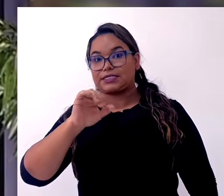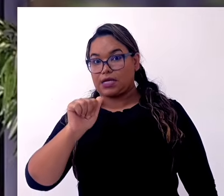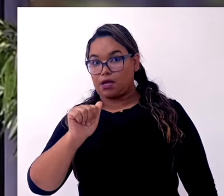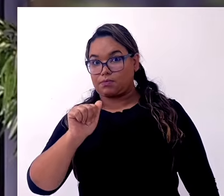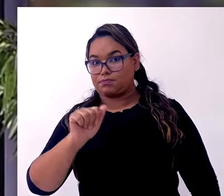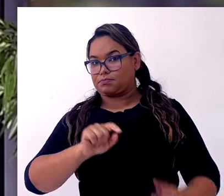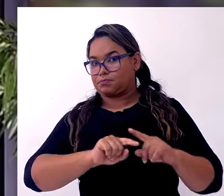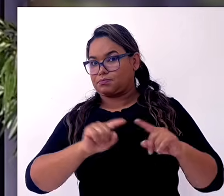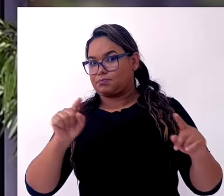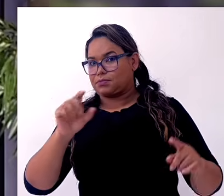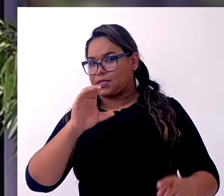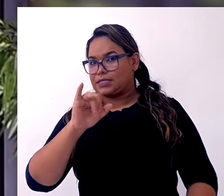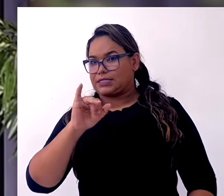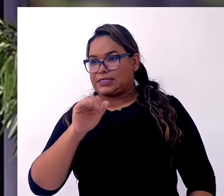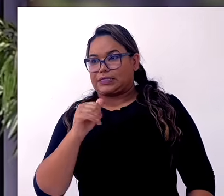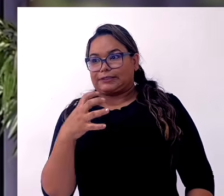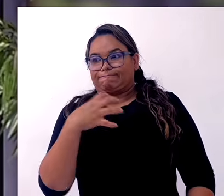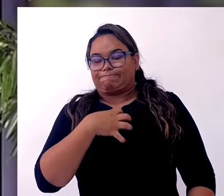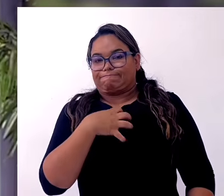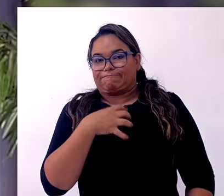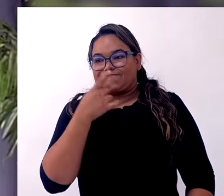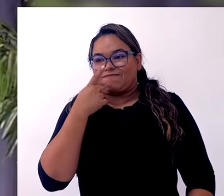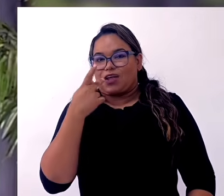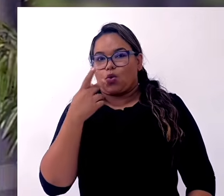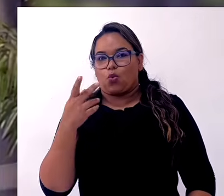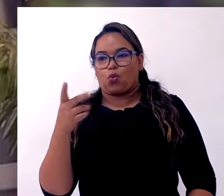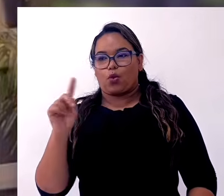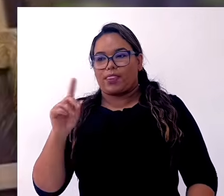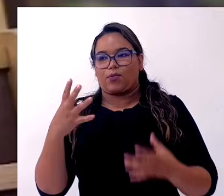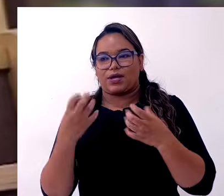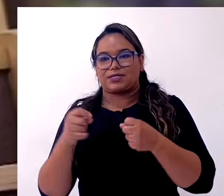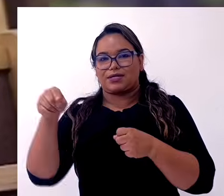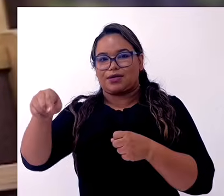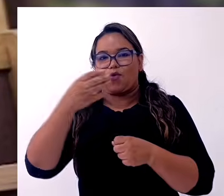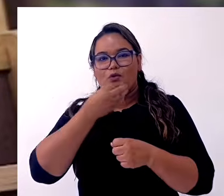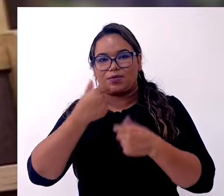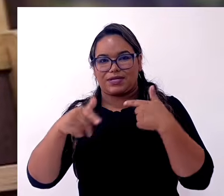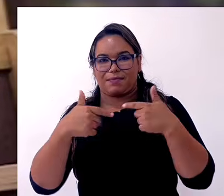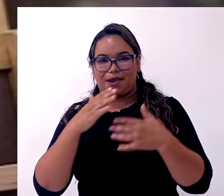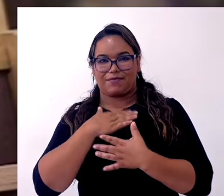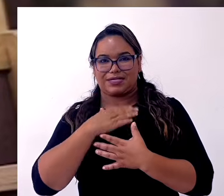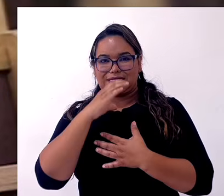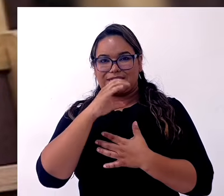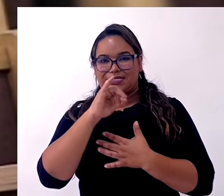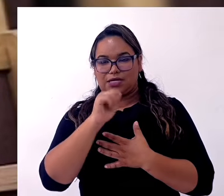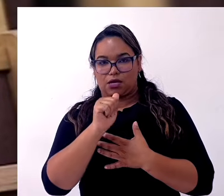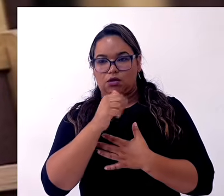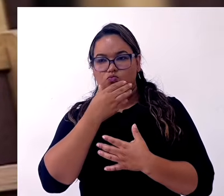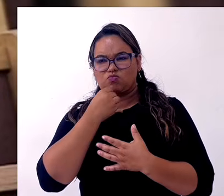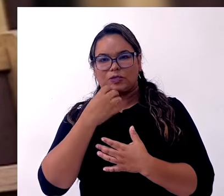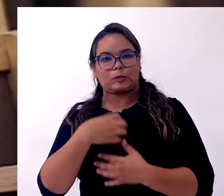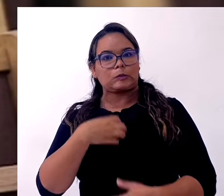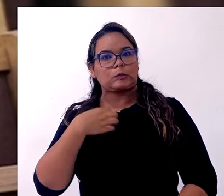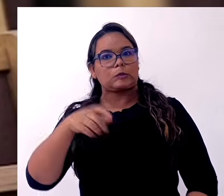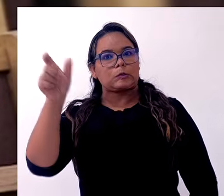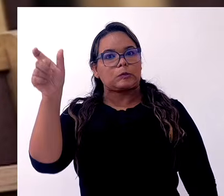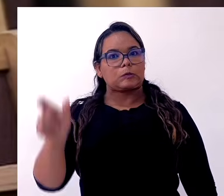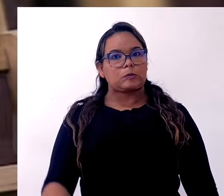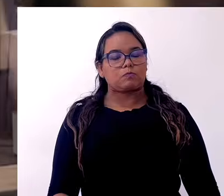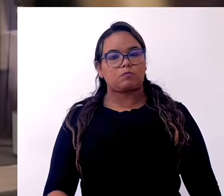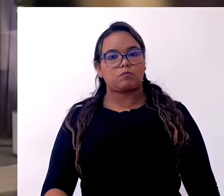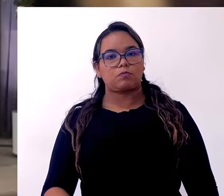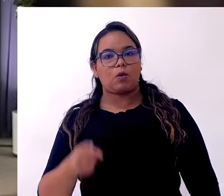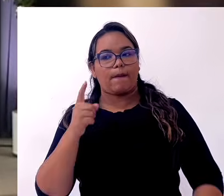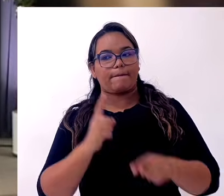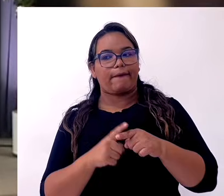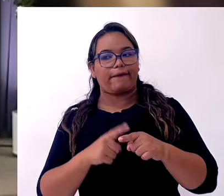E eles o prenderam e ele disse, me deixem sair. Eu estou clandestinamente trabalhando para a CIA. Eu sou um agente. Eu